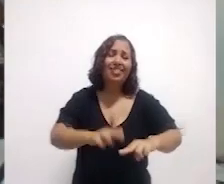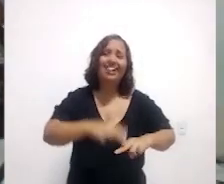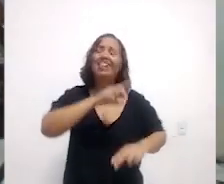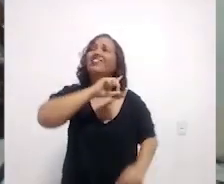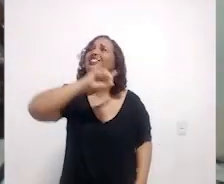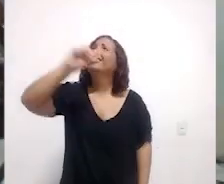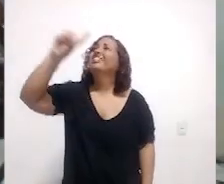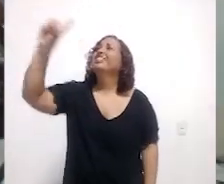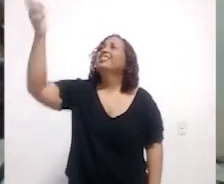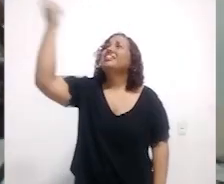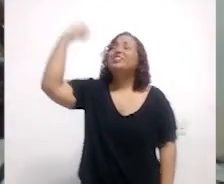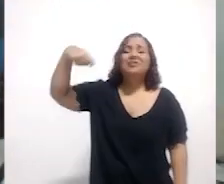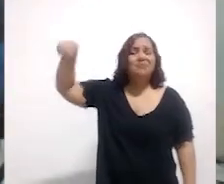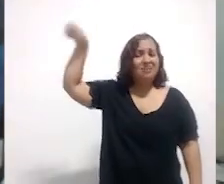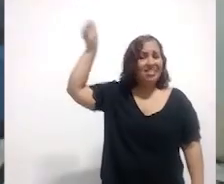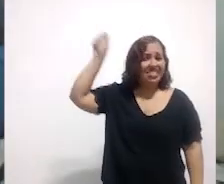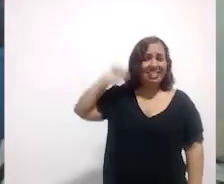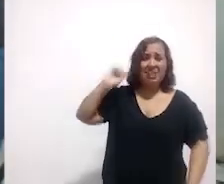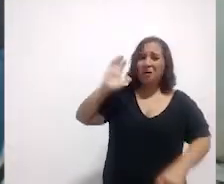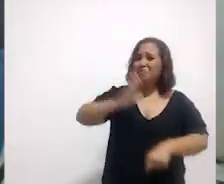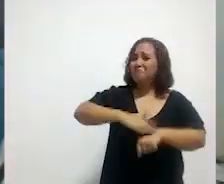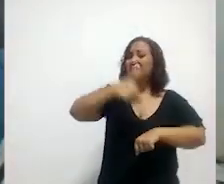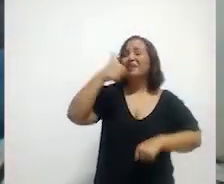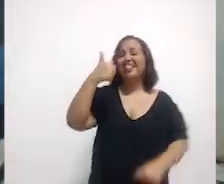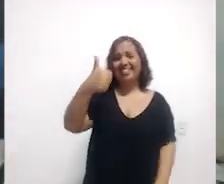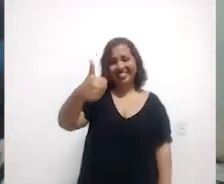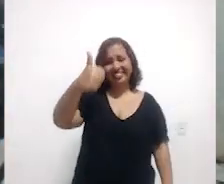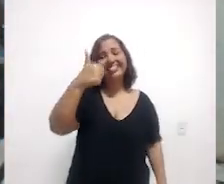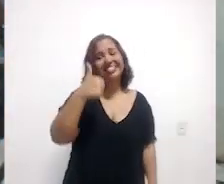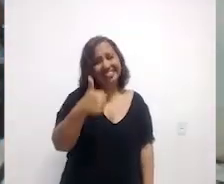se comparado ao que ganhei.